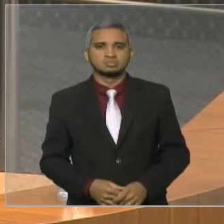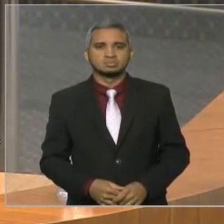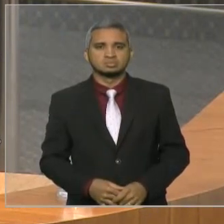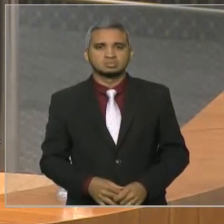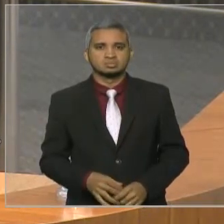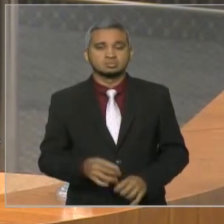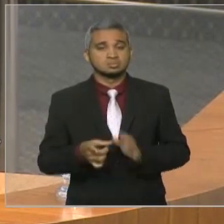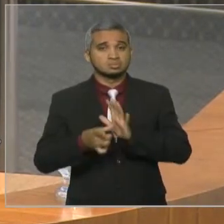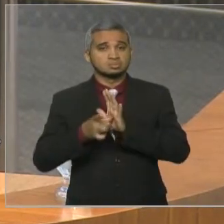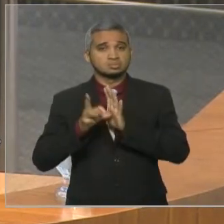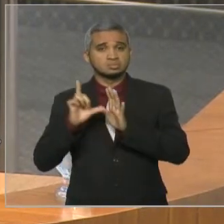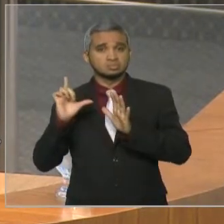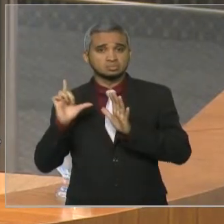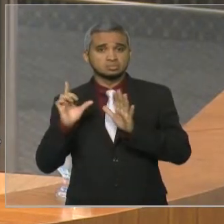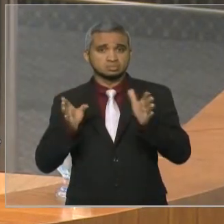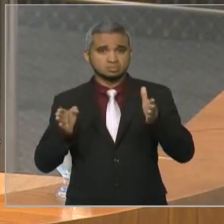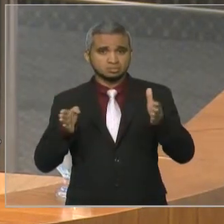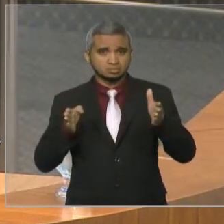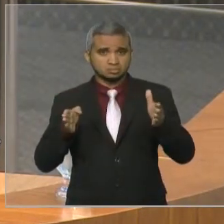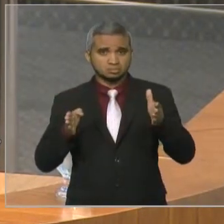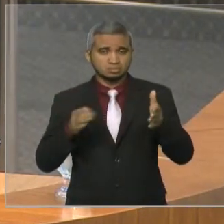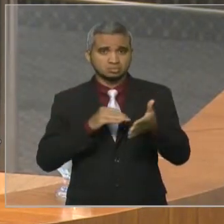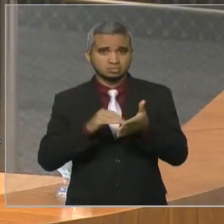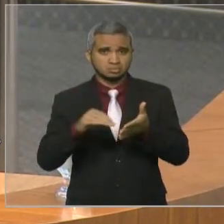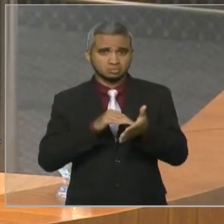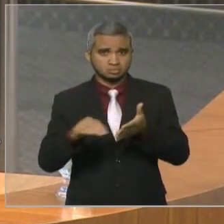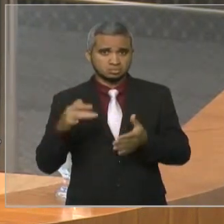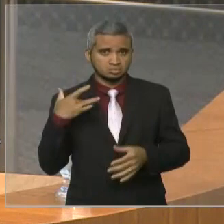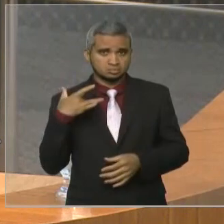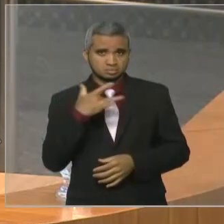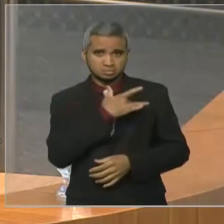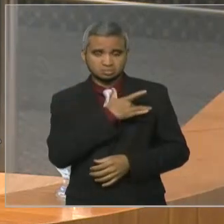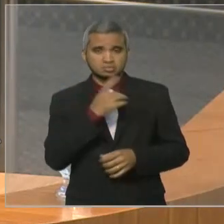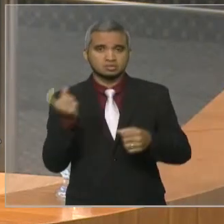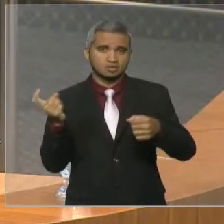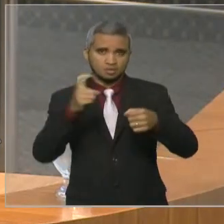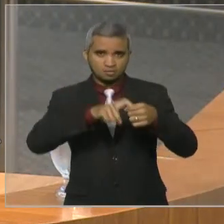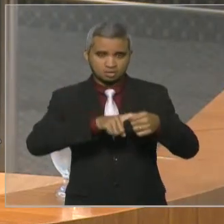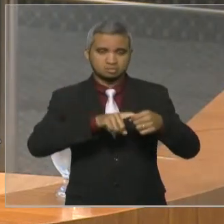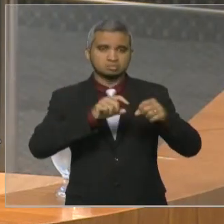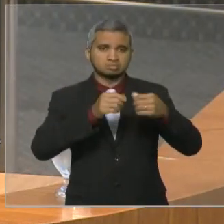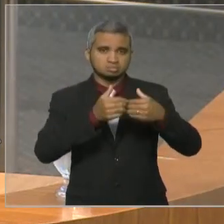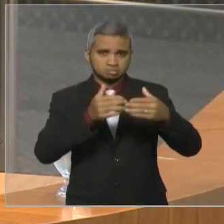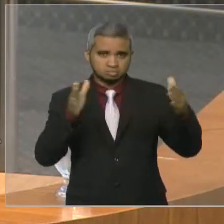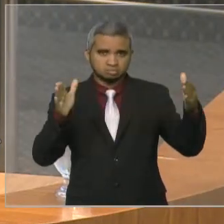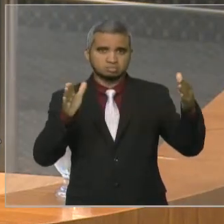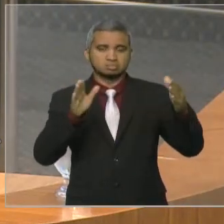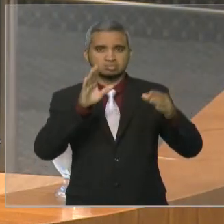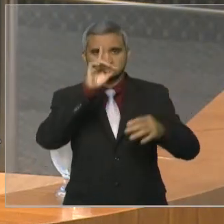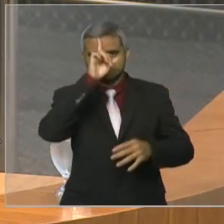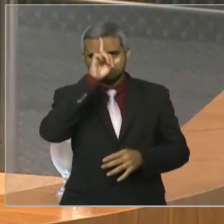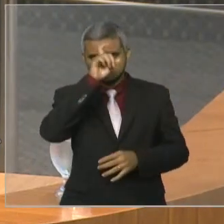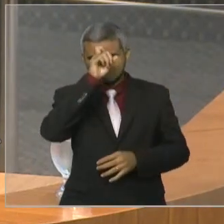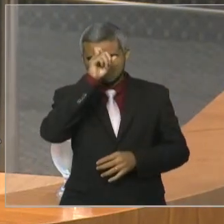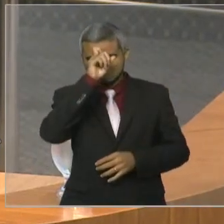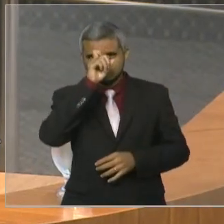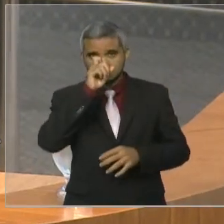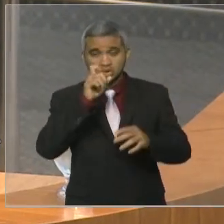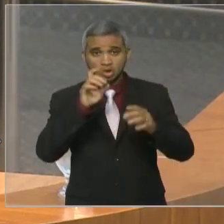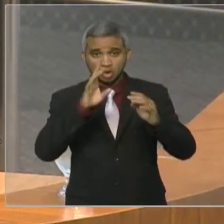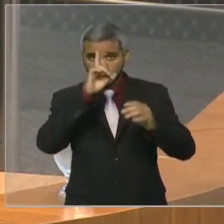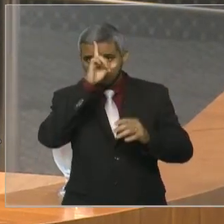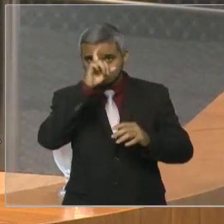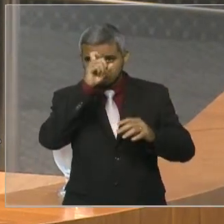prazo estabelecido pela Secretaria de Estado da Saúde, a reabertura do hospital. Primeiro ponto, o hospital não está fechado. O hospital está com as